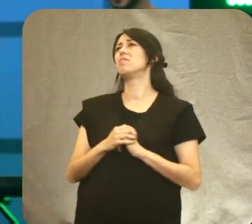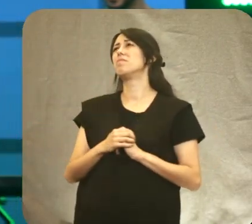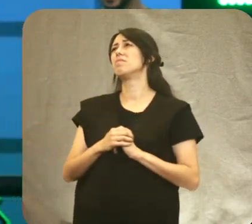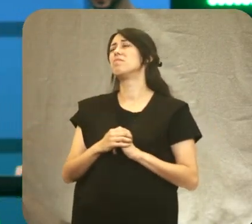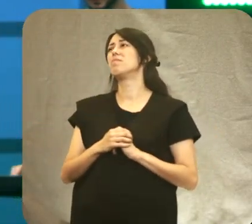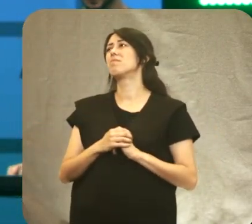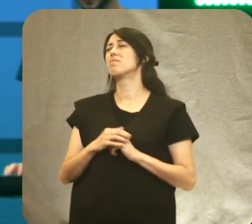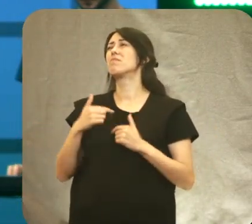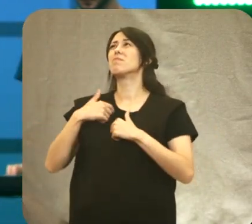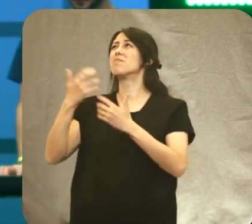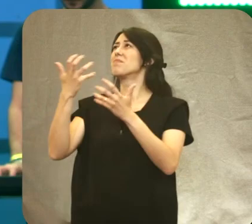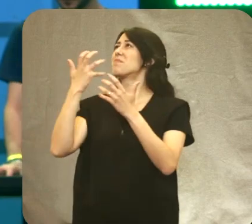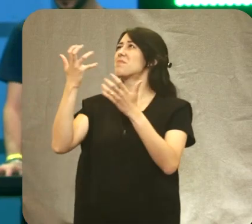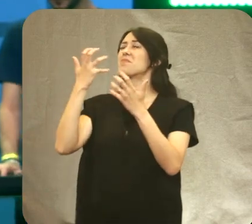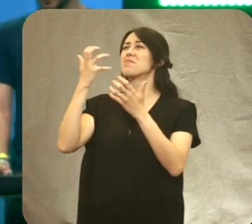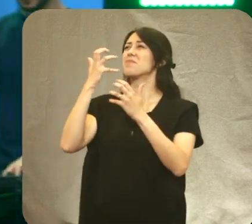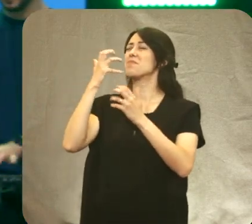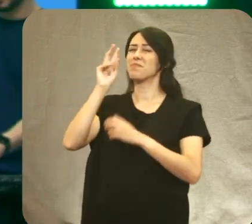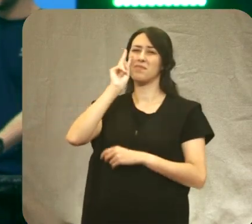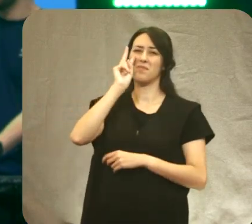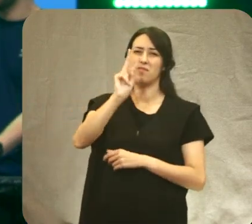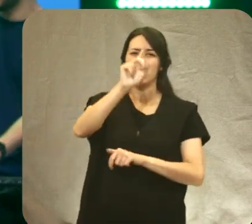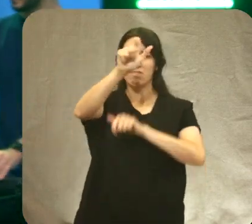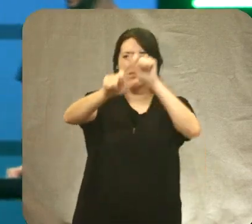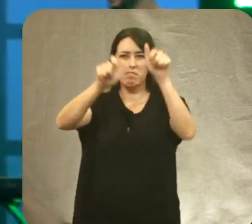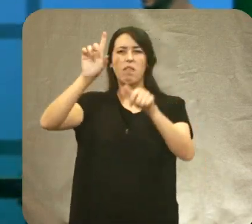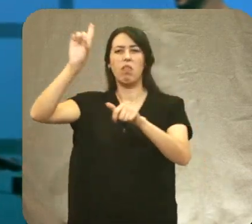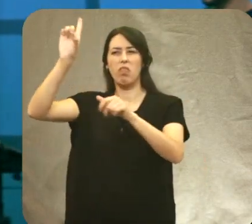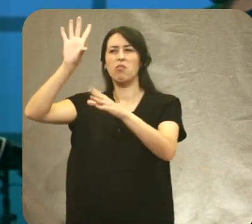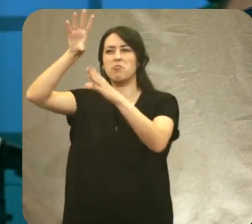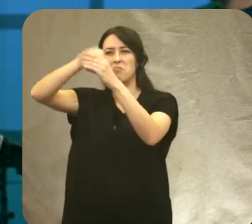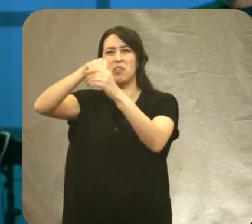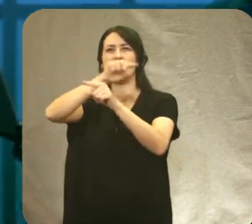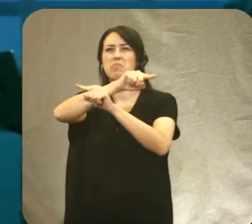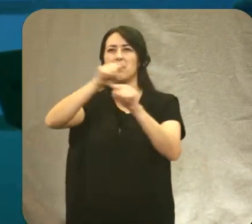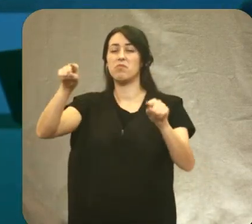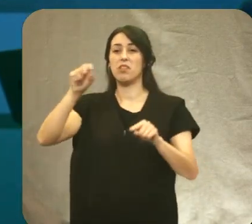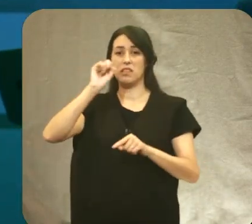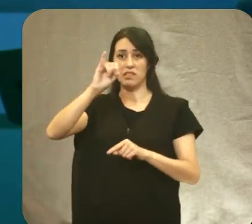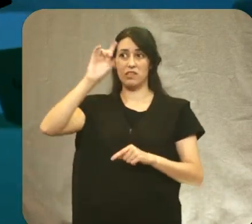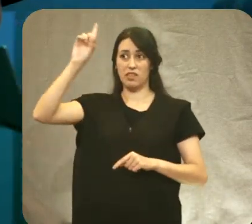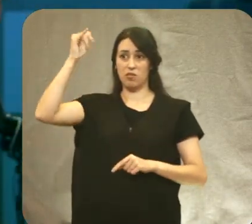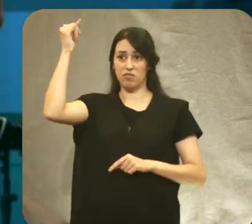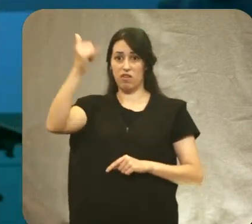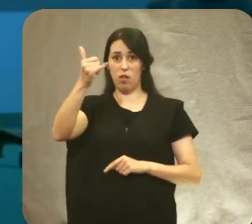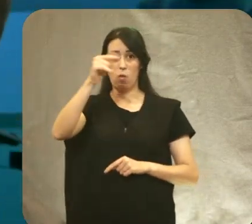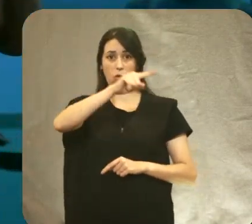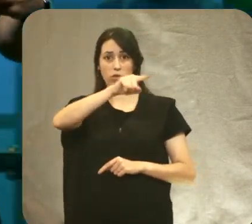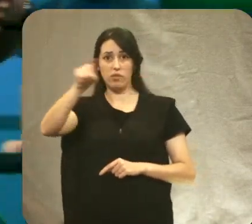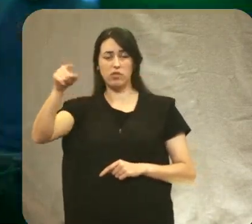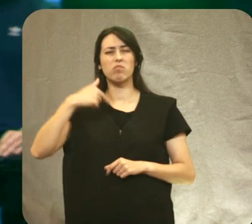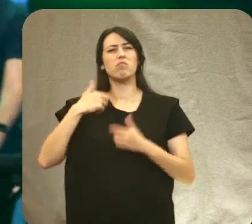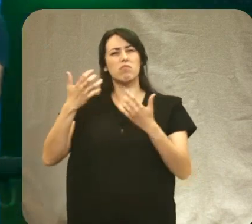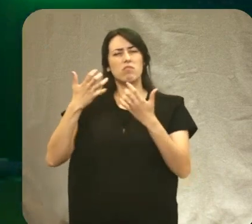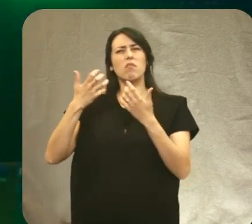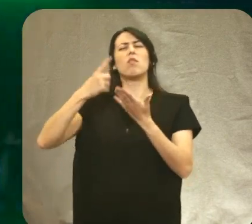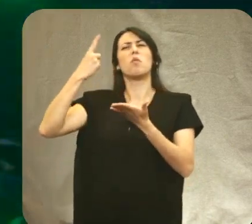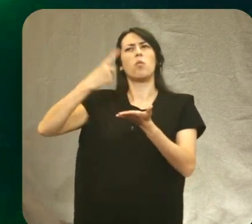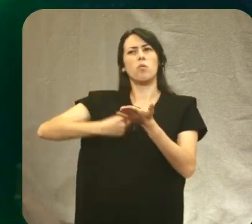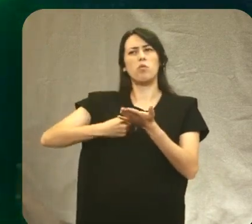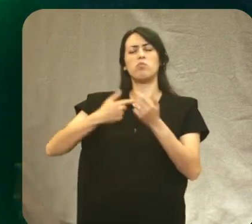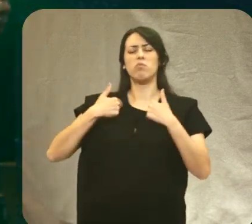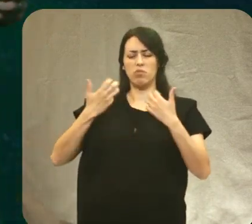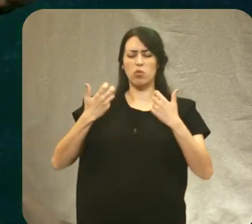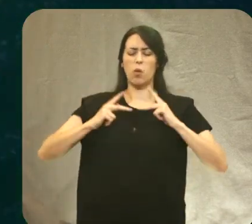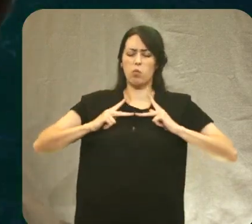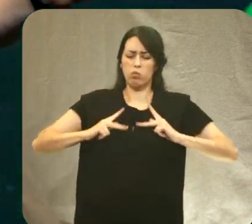Quero ver Deus revelado na face do meu irmão. Se Deus falou contigo, você quer fazer um compromisso com a sua língua, quer fazer um compromisso de